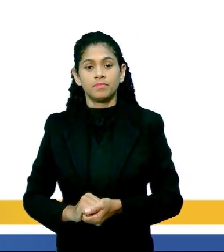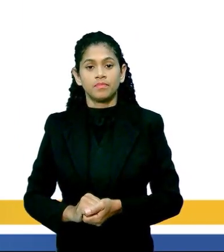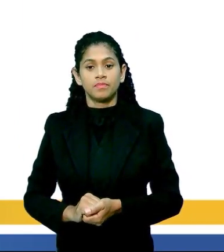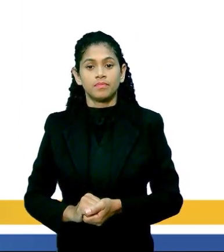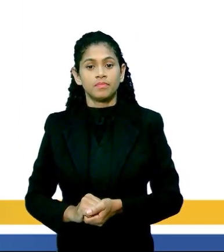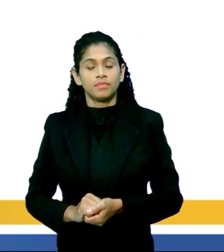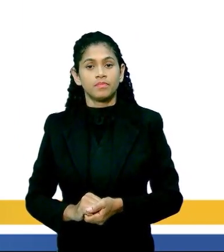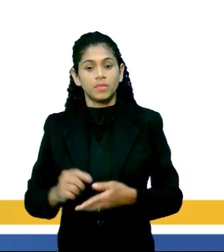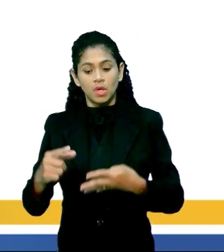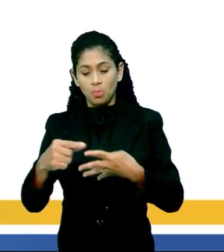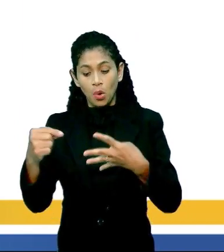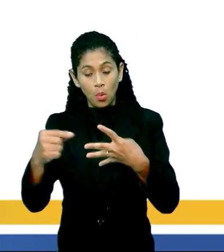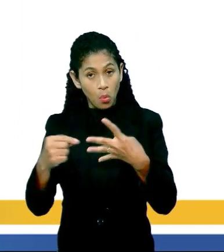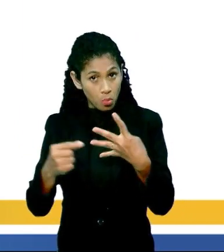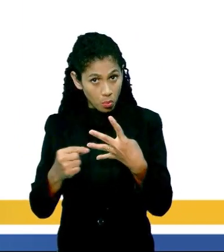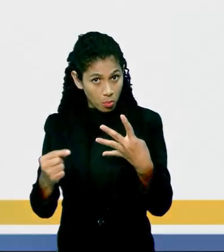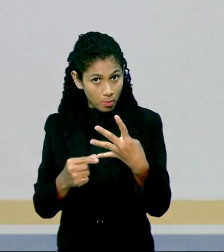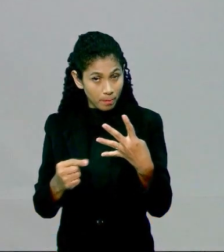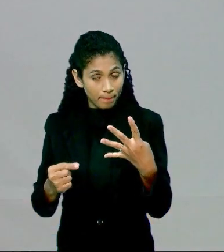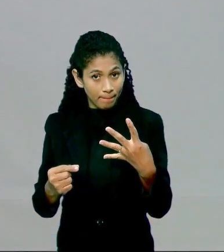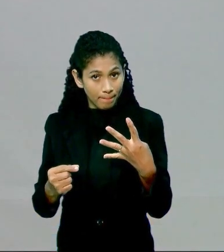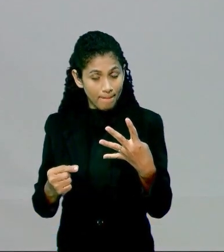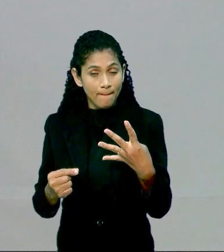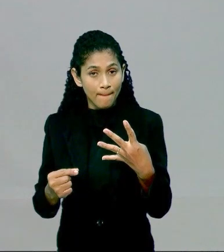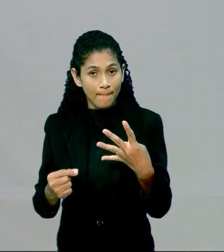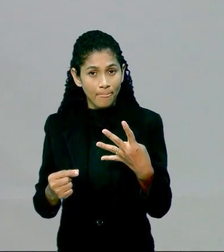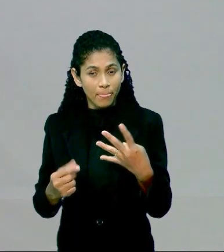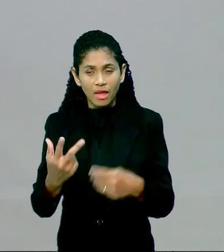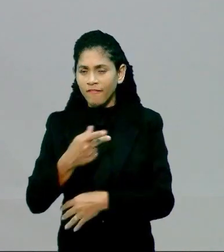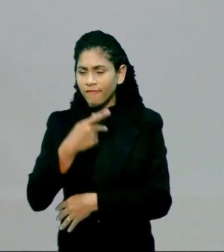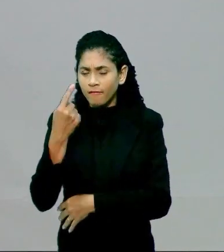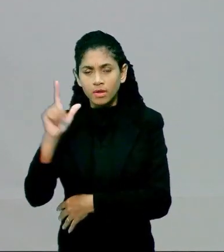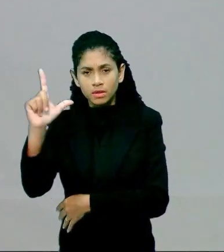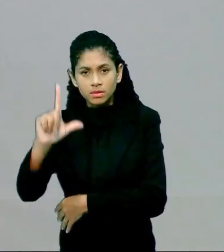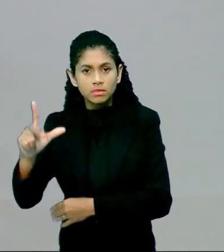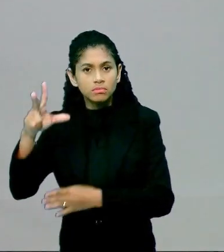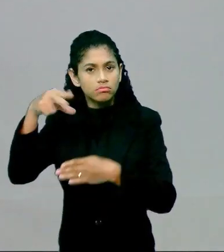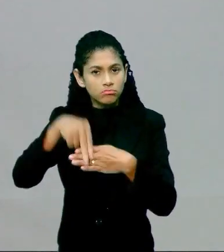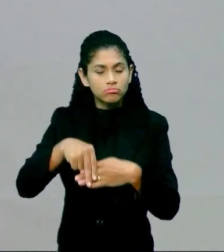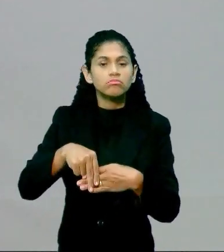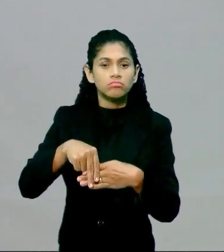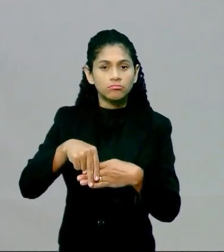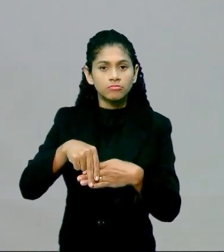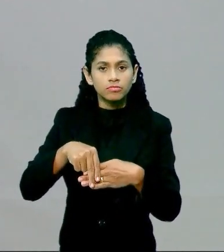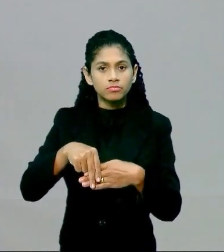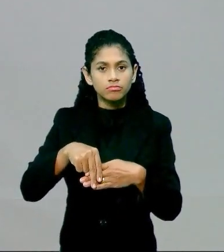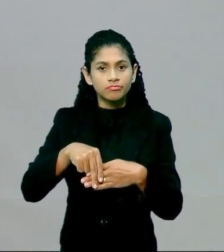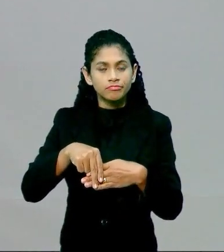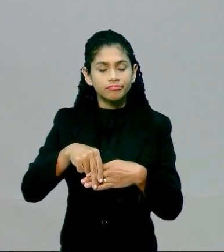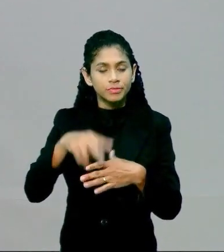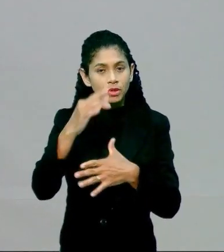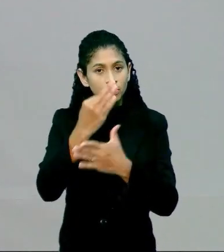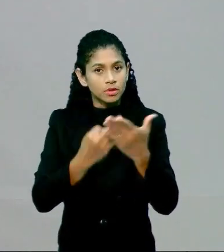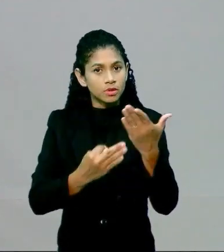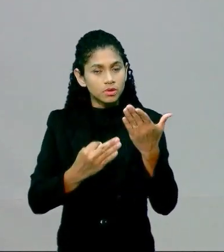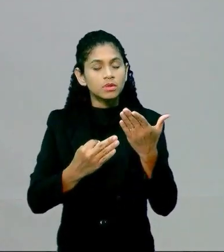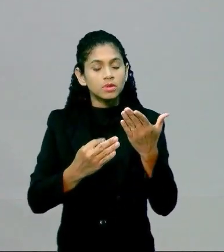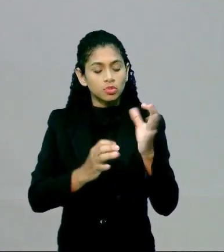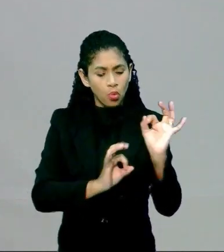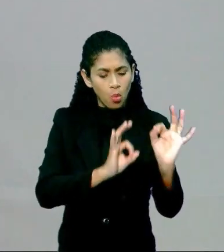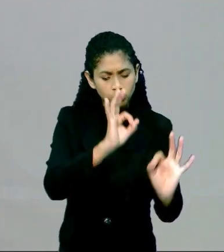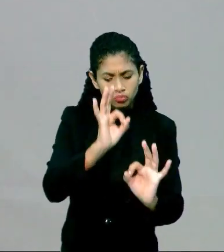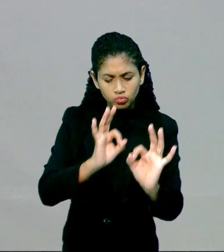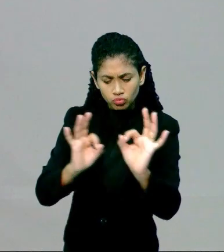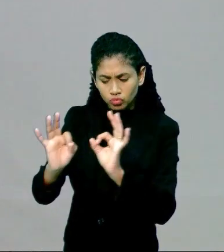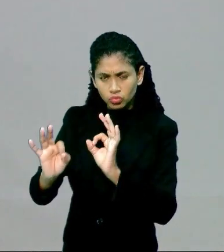texto organizado em verso, tá? Então, falou em literatura de cordel, em texto organizado em parágrafo, sai fora. Quer